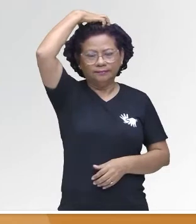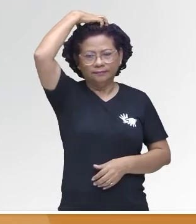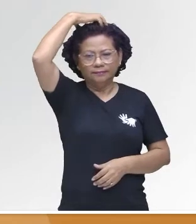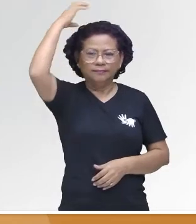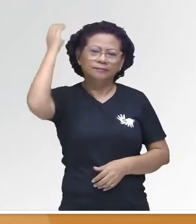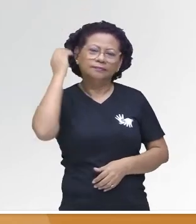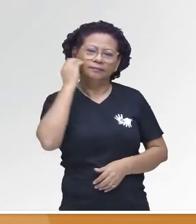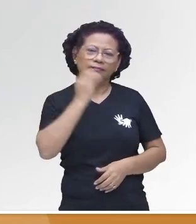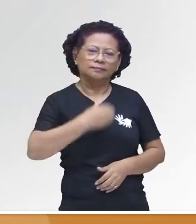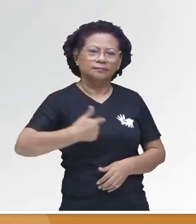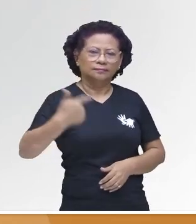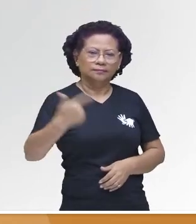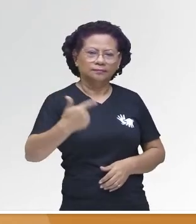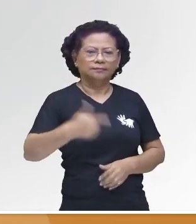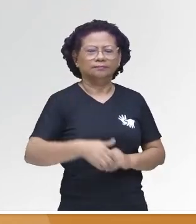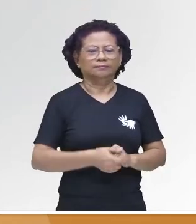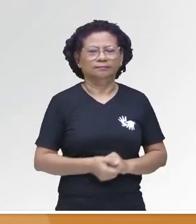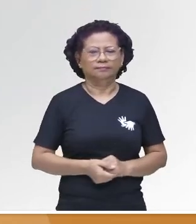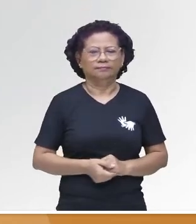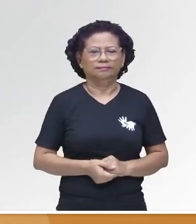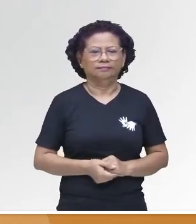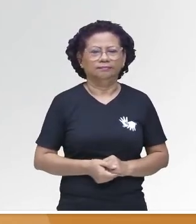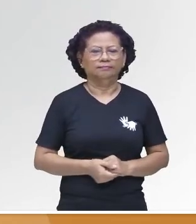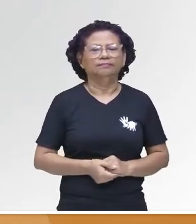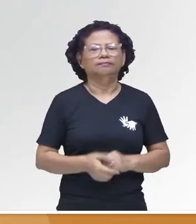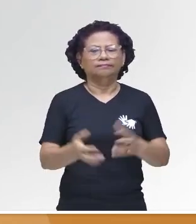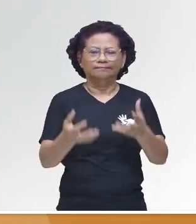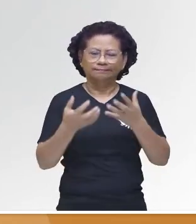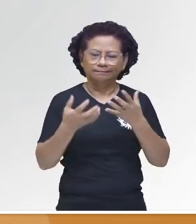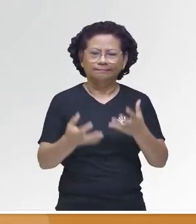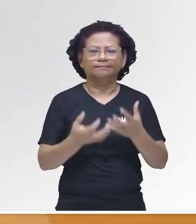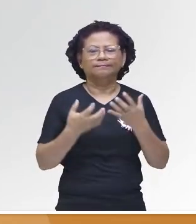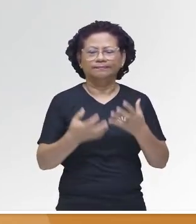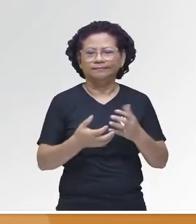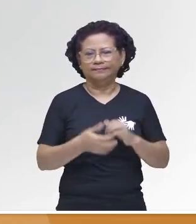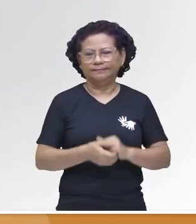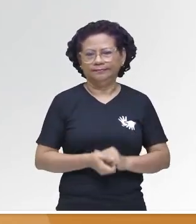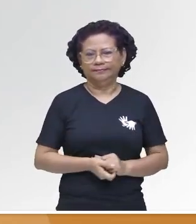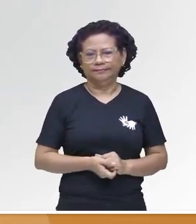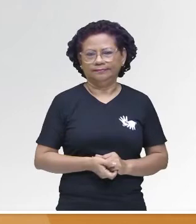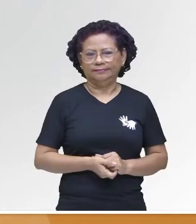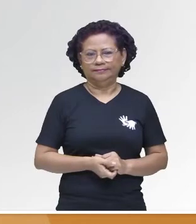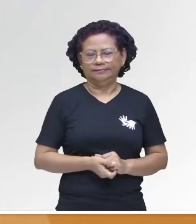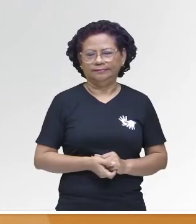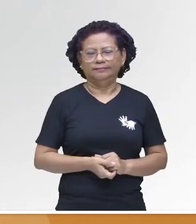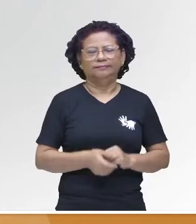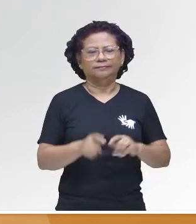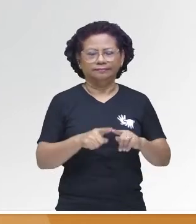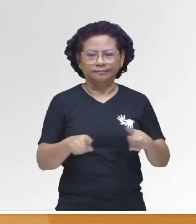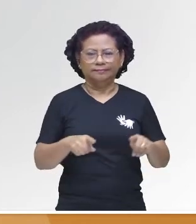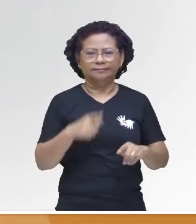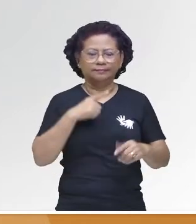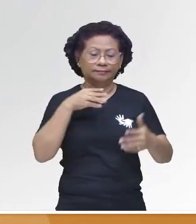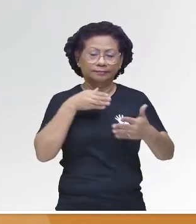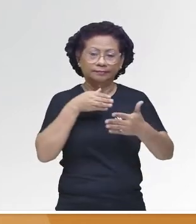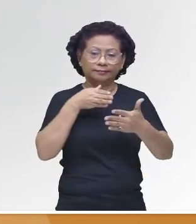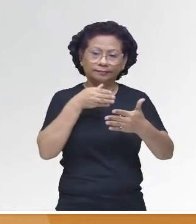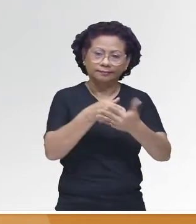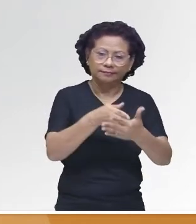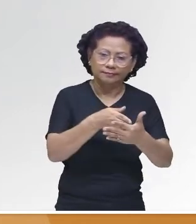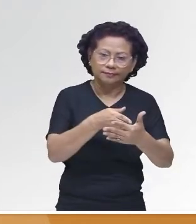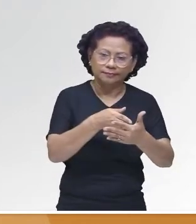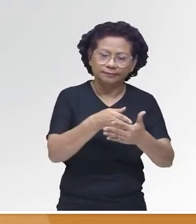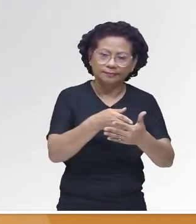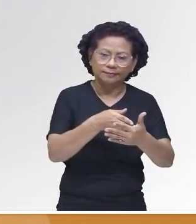poder imperial. Então, eles querem o imperador, mas que ele tenha certas limitações no seu poder. Lembrando